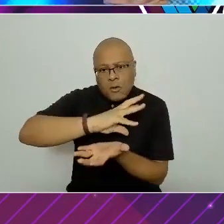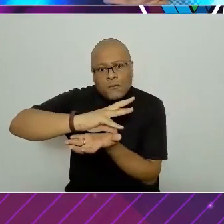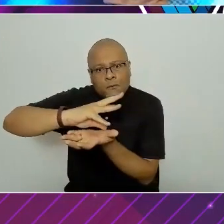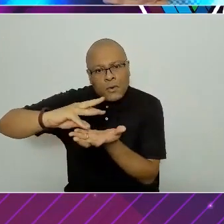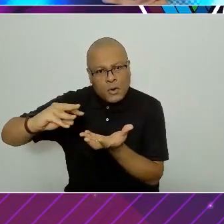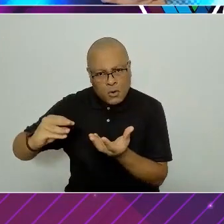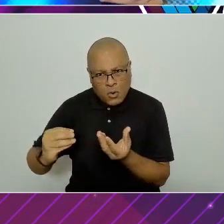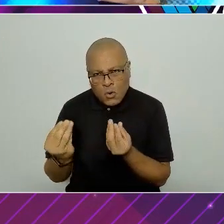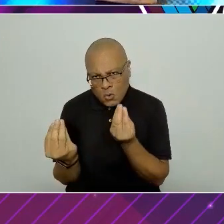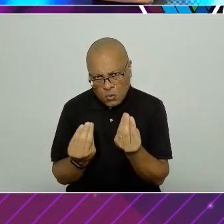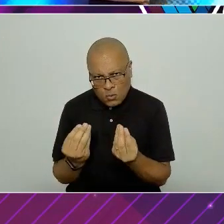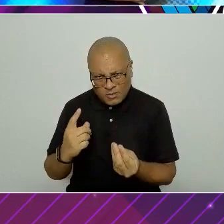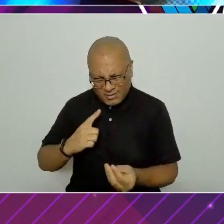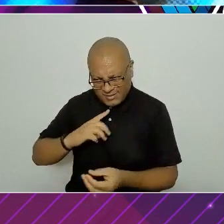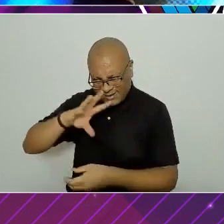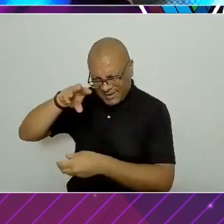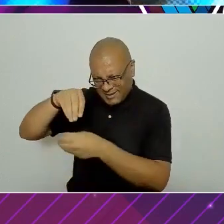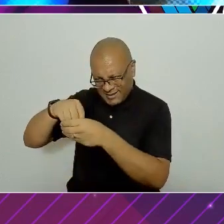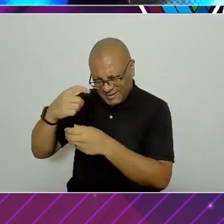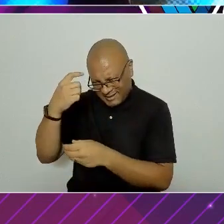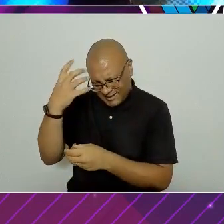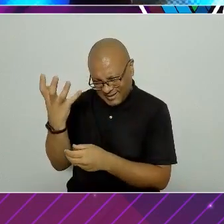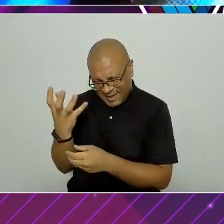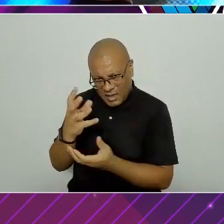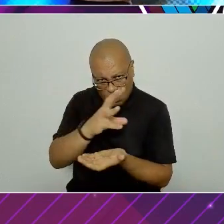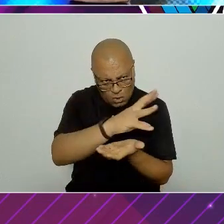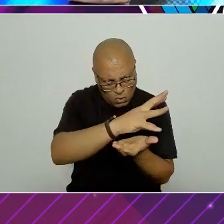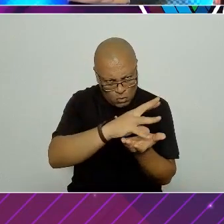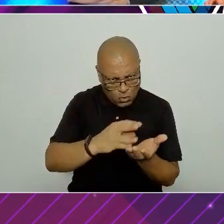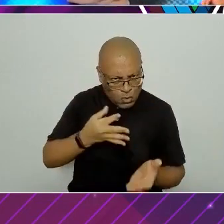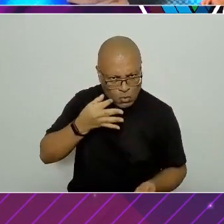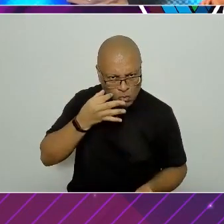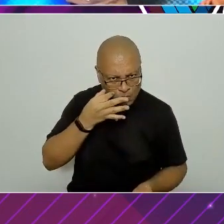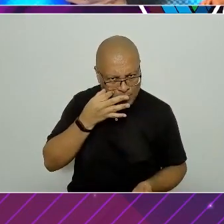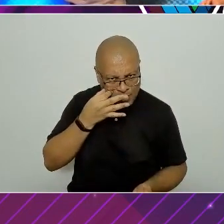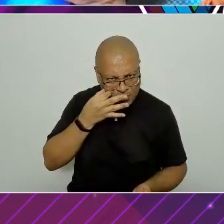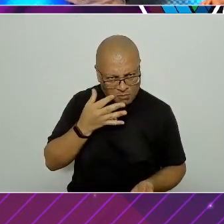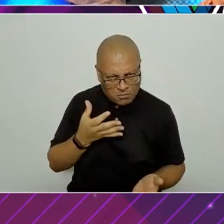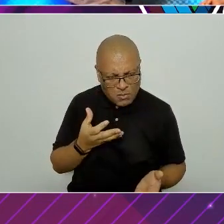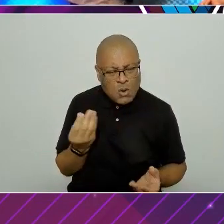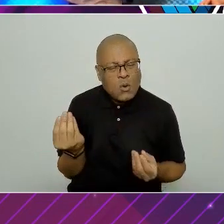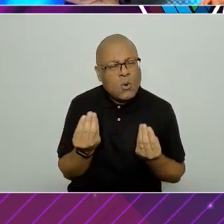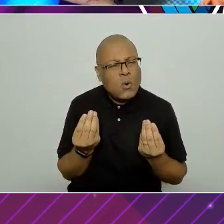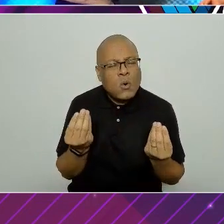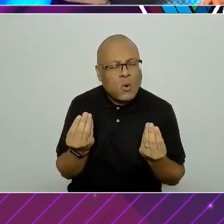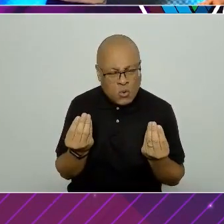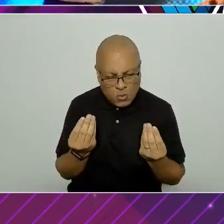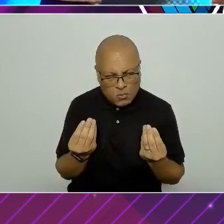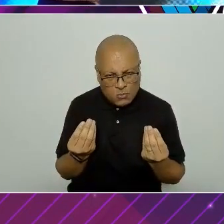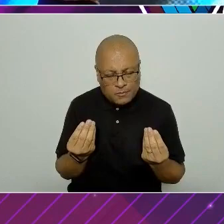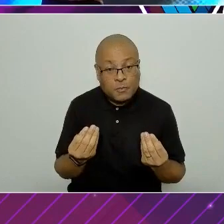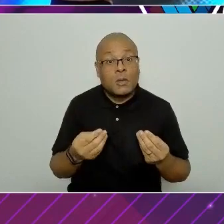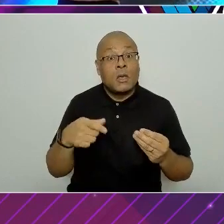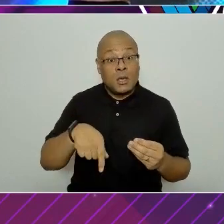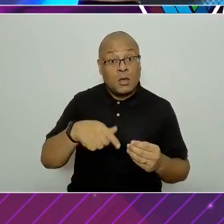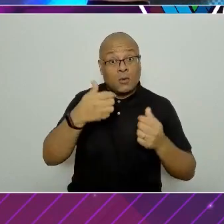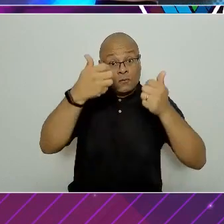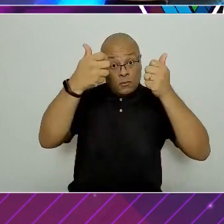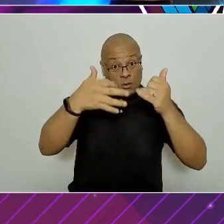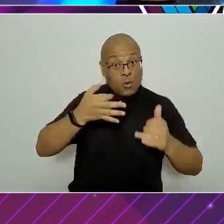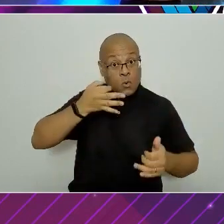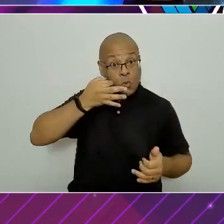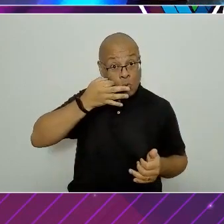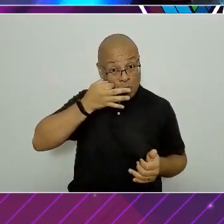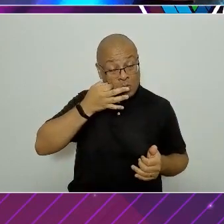dentro do artificial que foi baseado no orgânico? E esse orgânico que eu vou trazer aqui vai falar muito sobre a